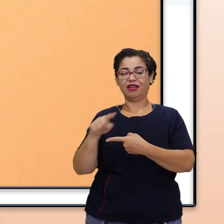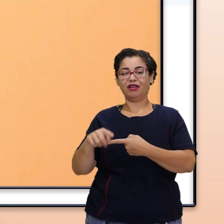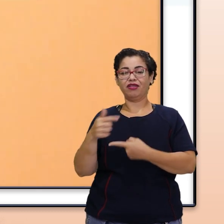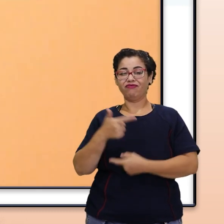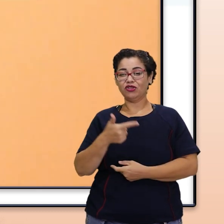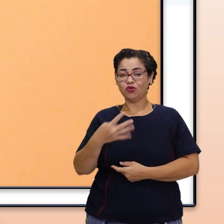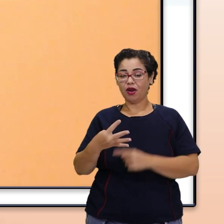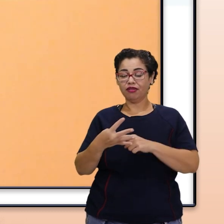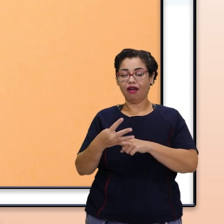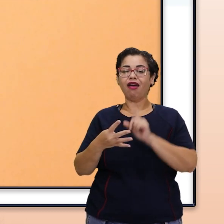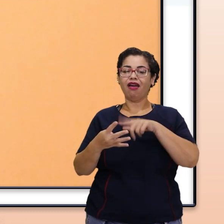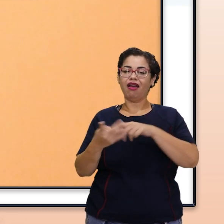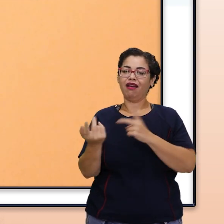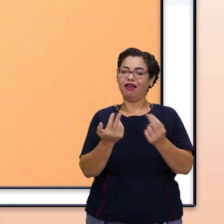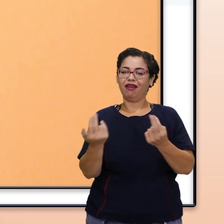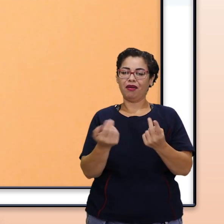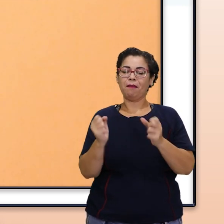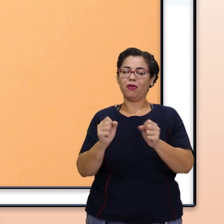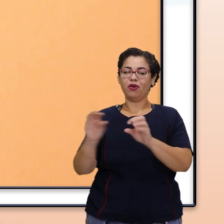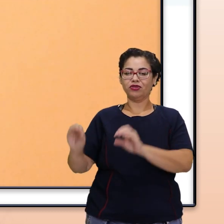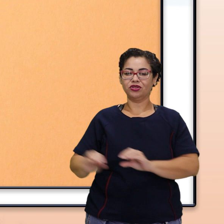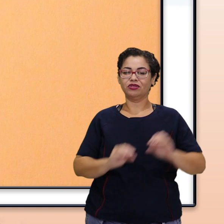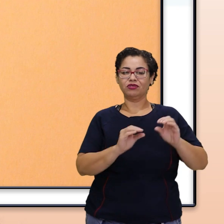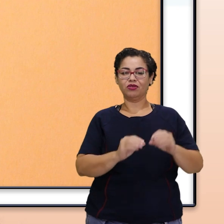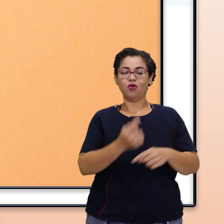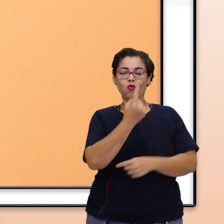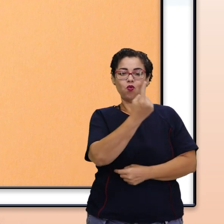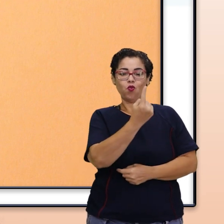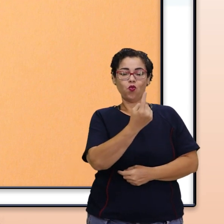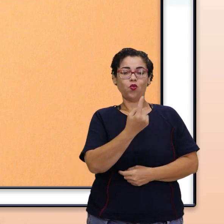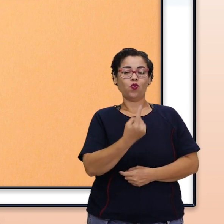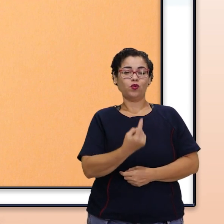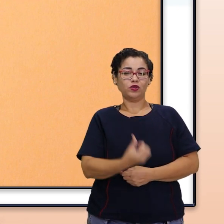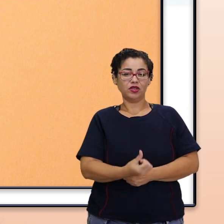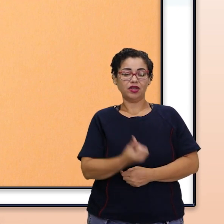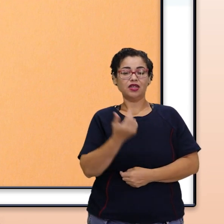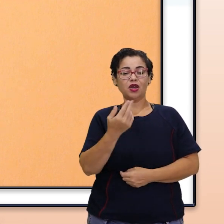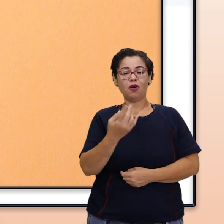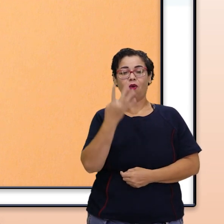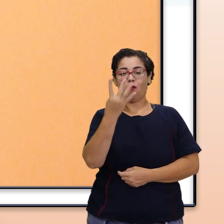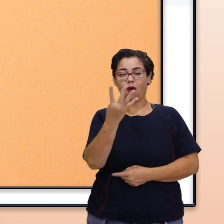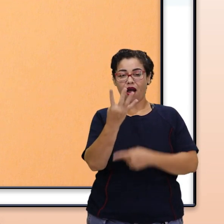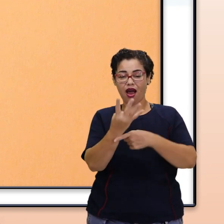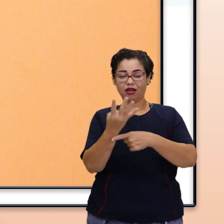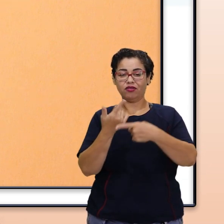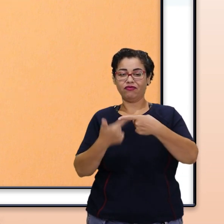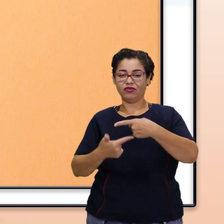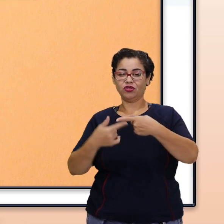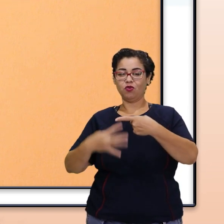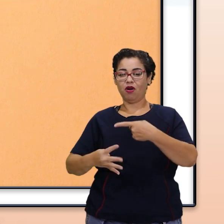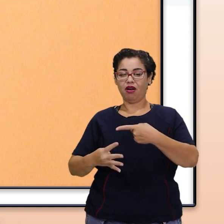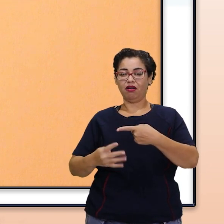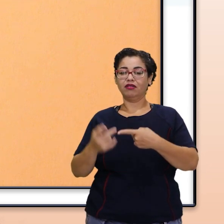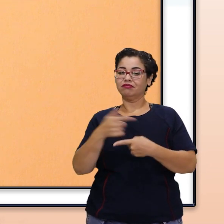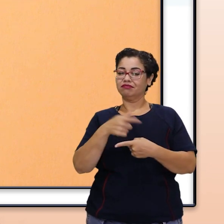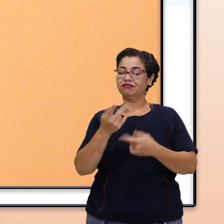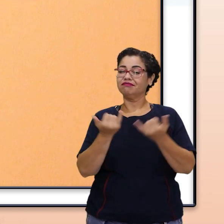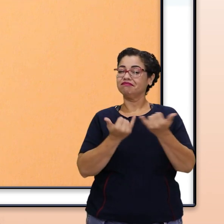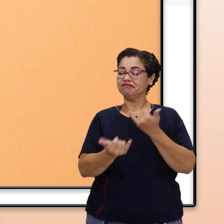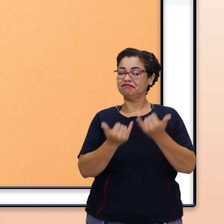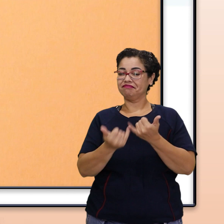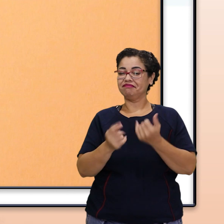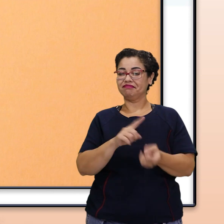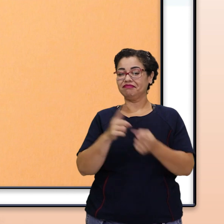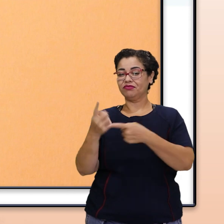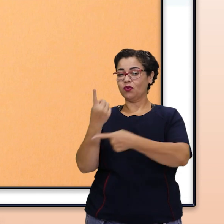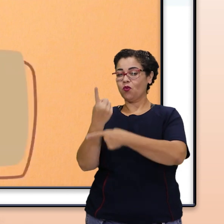ele será o novo denominador. Então, 1/6 pode ser escrito como 4/24, por serem frações